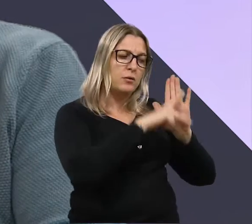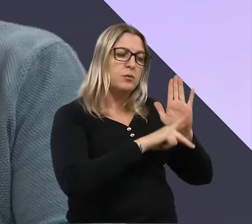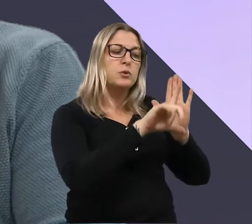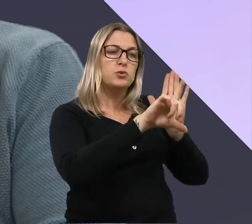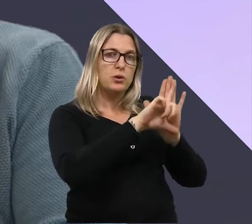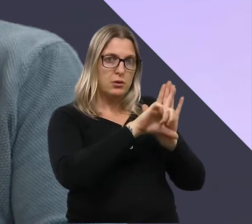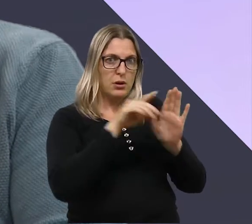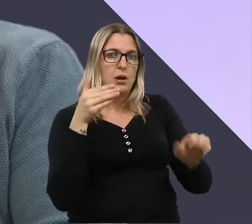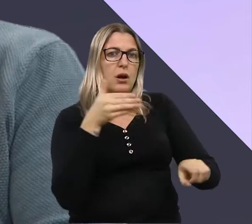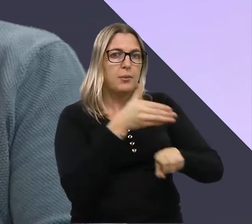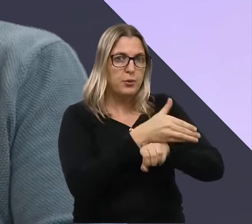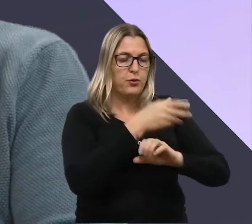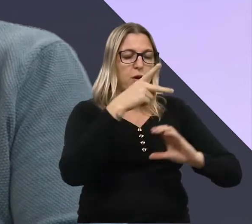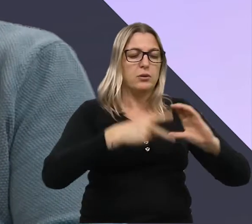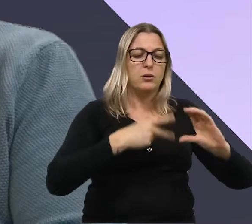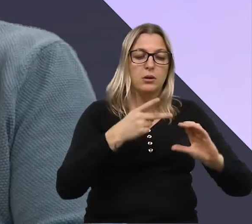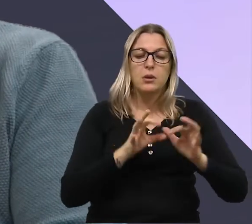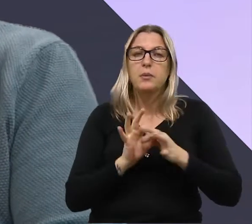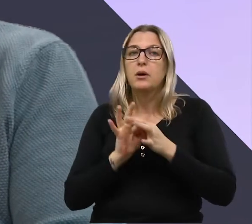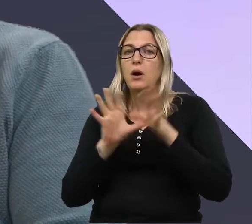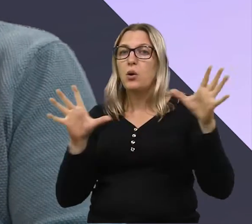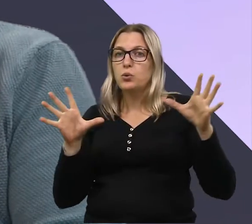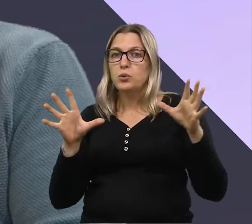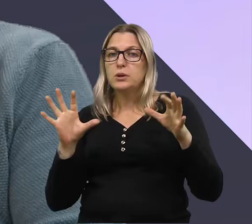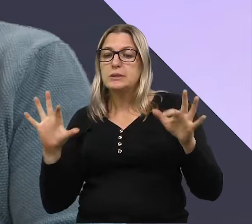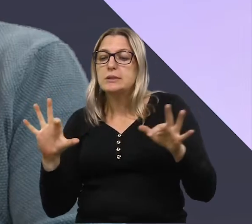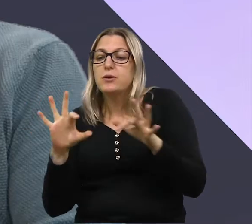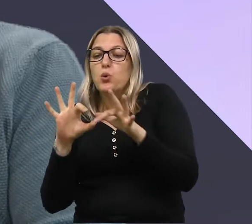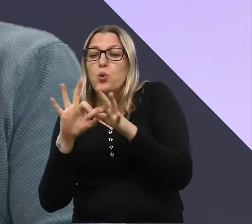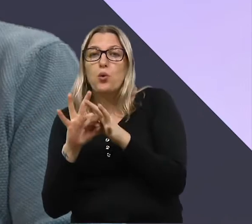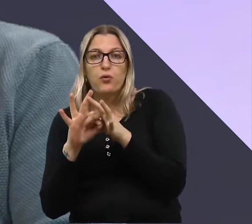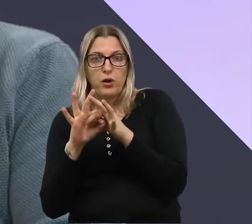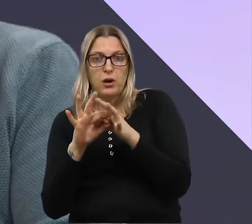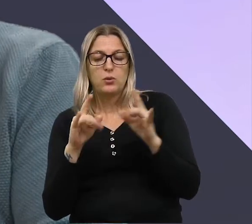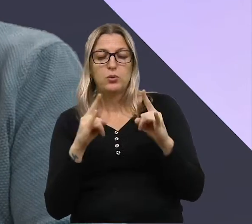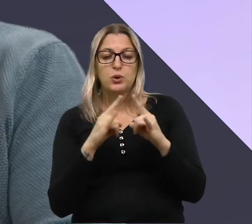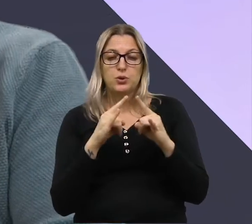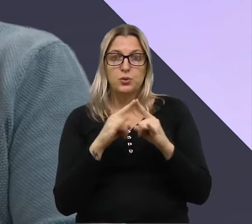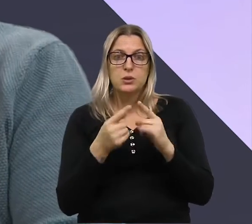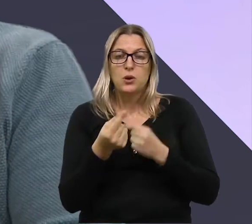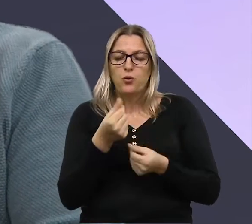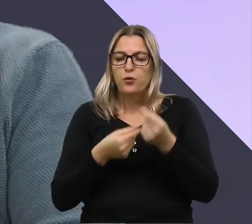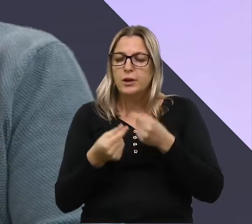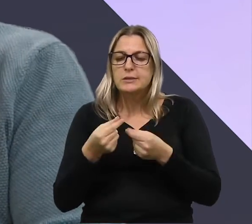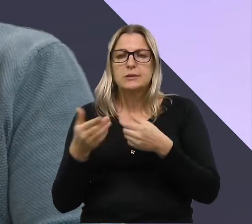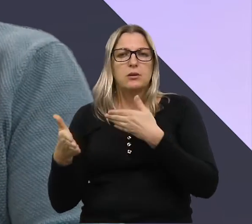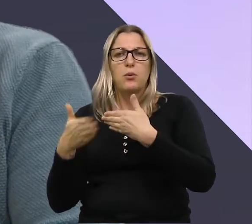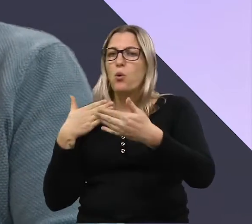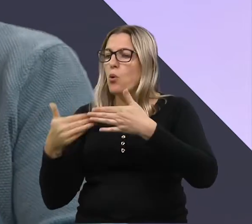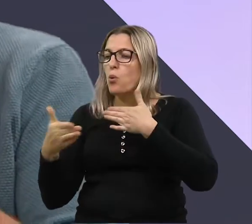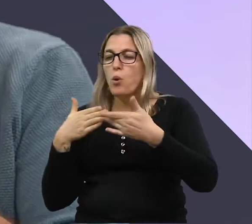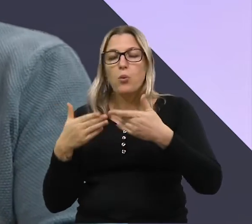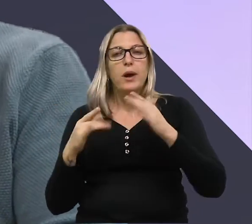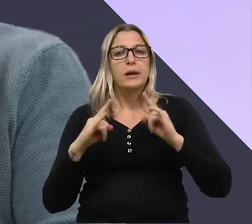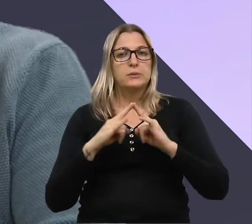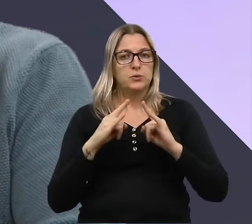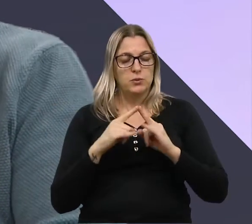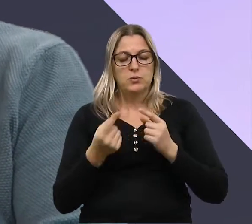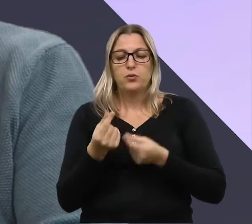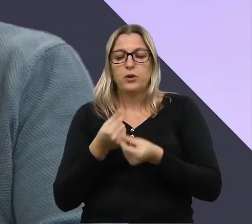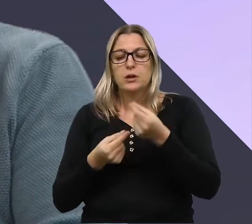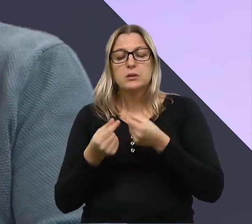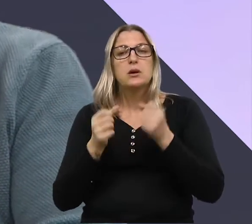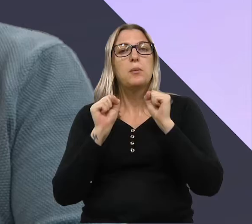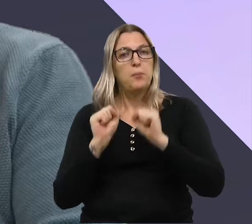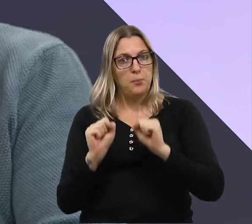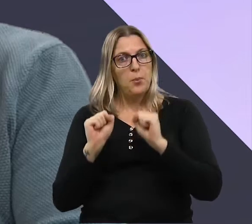pela câmara de vereadores que ele autoriza o convênio com instituição financeira então qualquer outra instituição financeira ela pode se credenciar